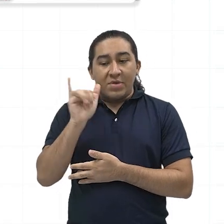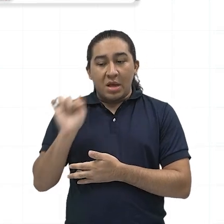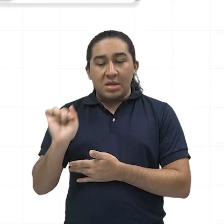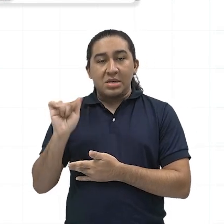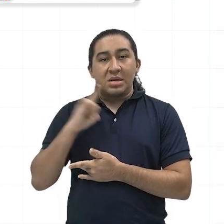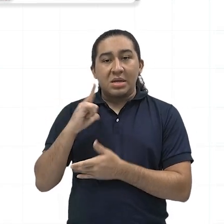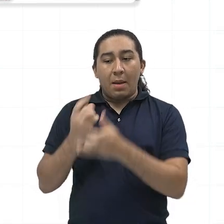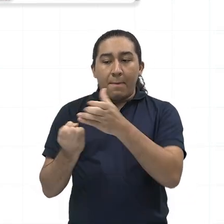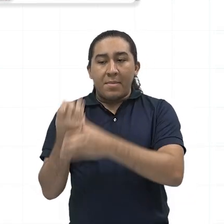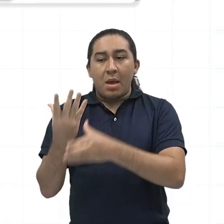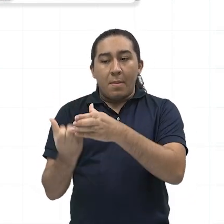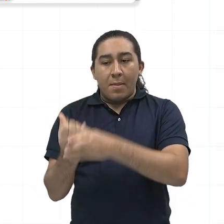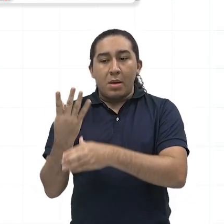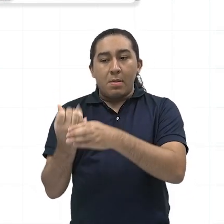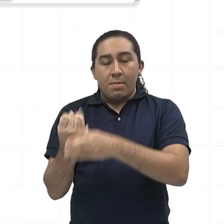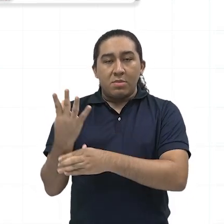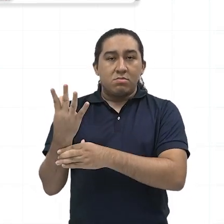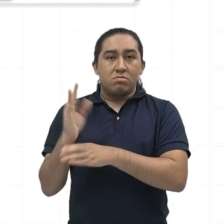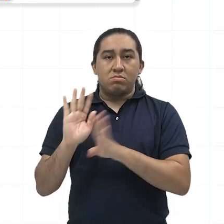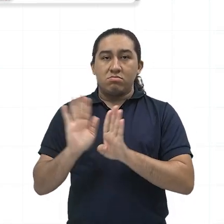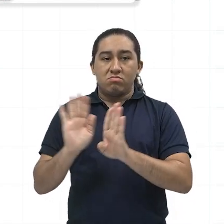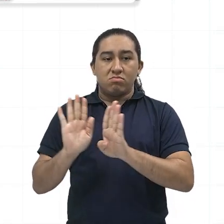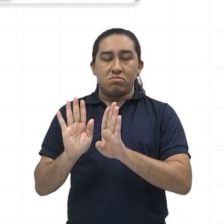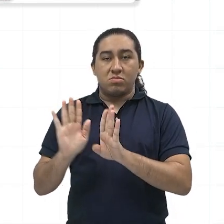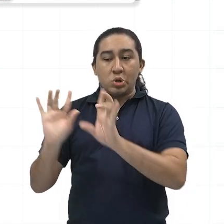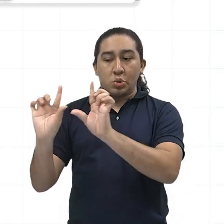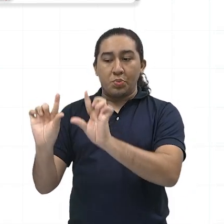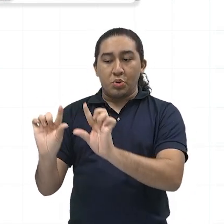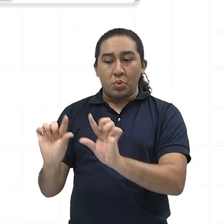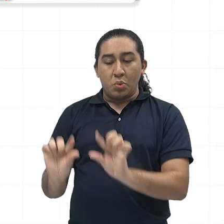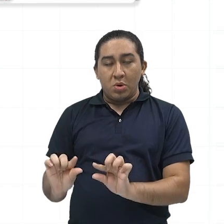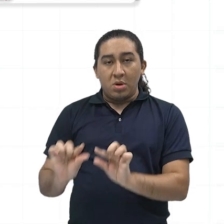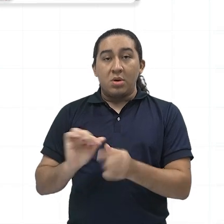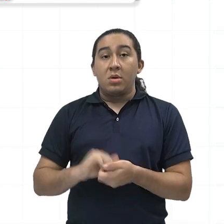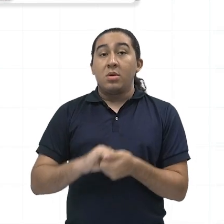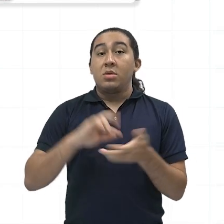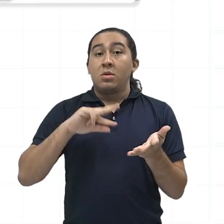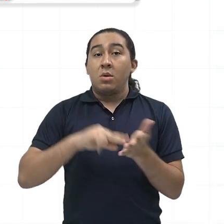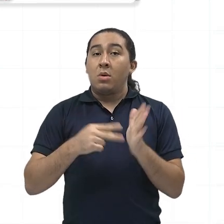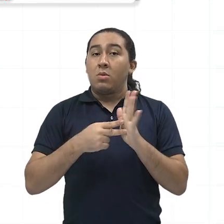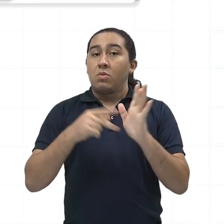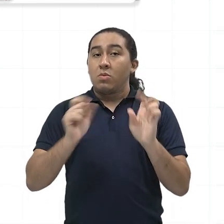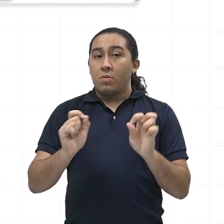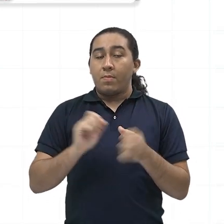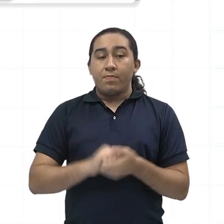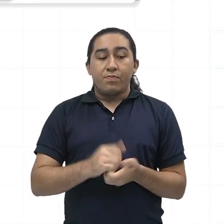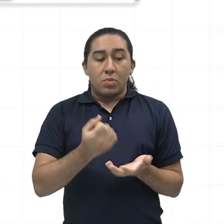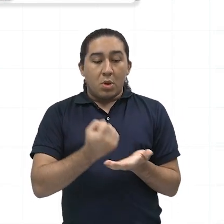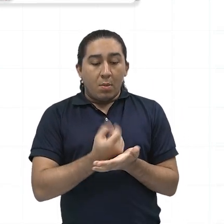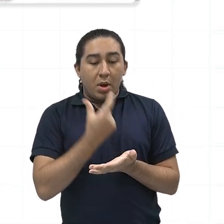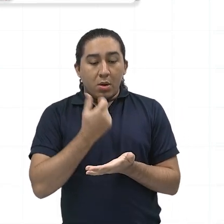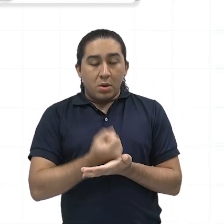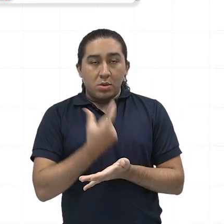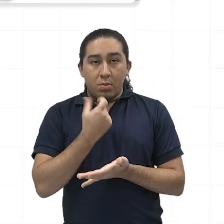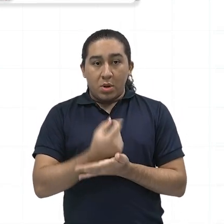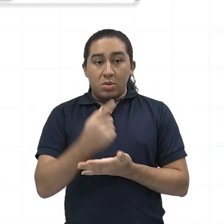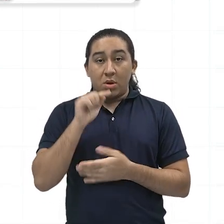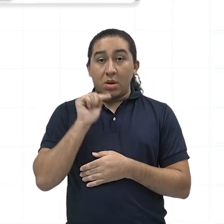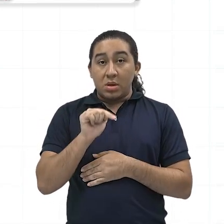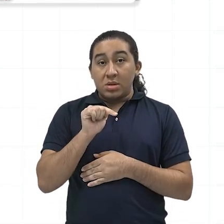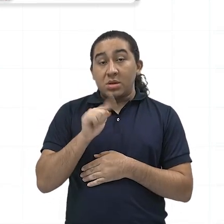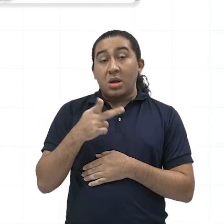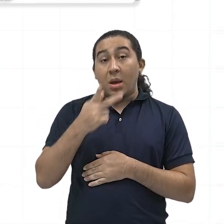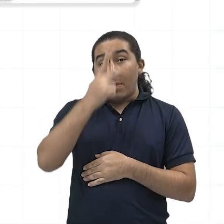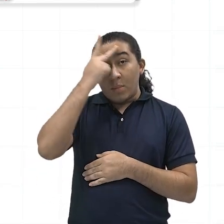que é isso, professora? Replicação do vírus. Quer dizer que, em algum momento, os medicamentos que o